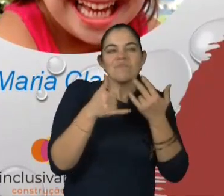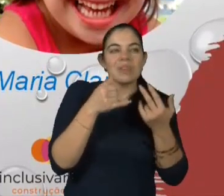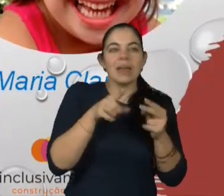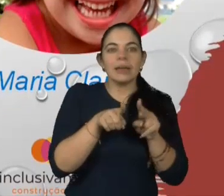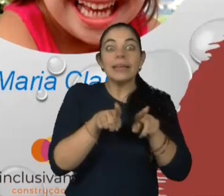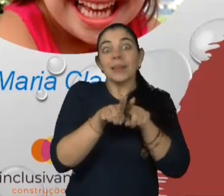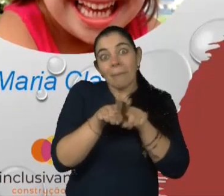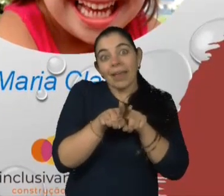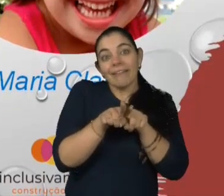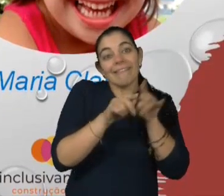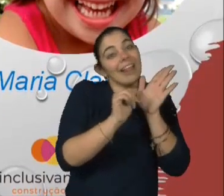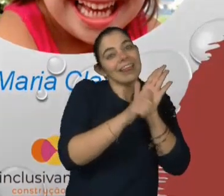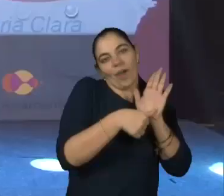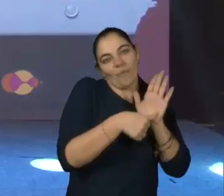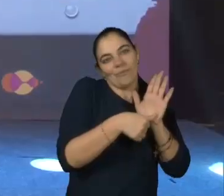síndrome de Down.